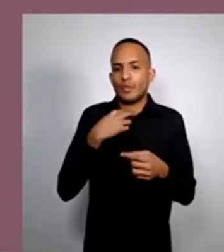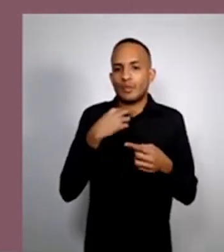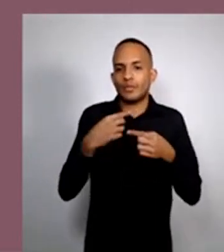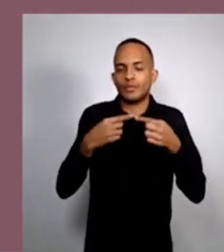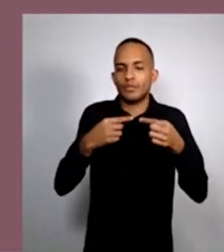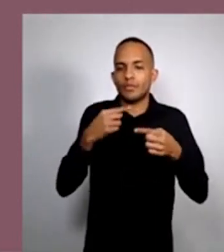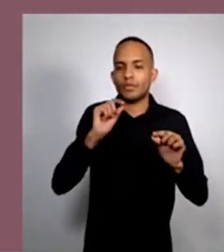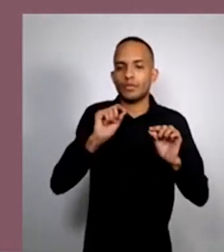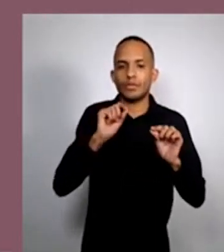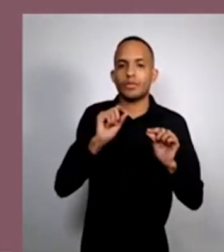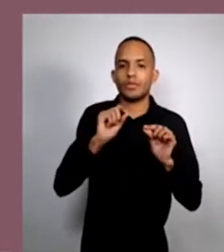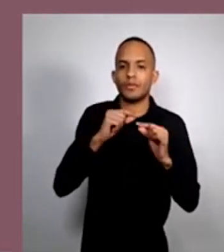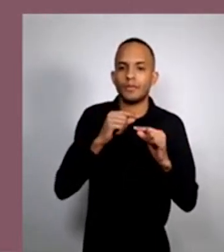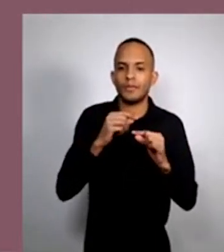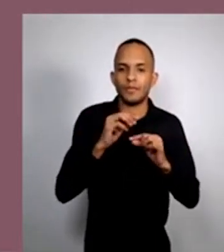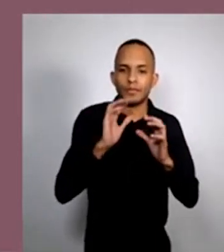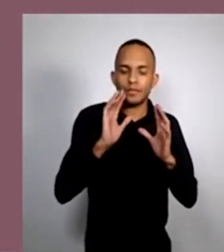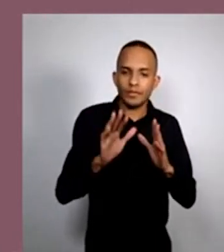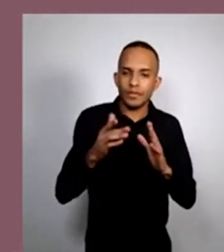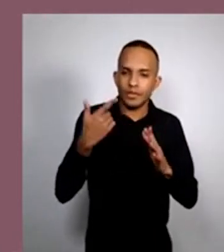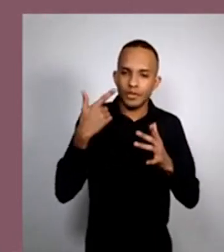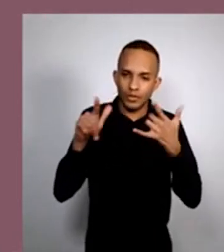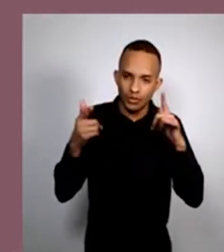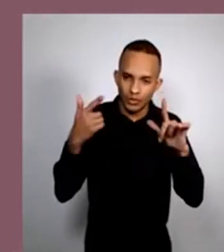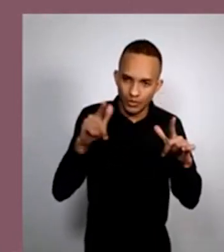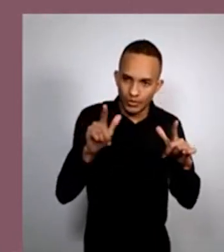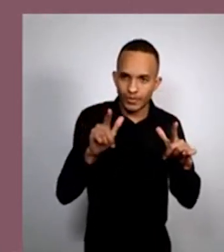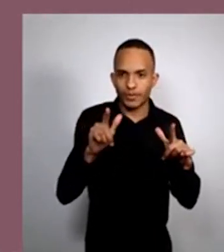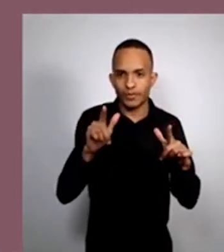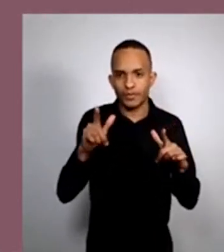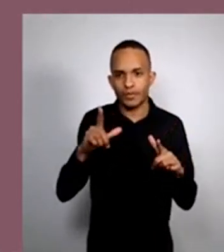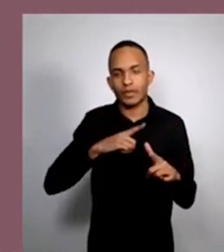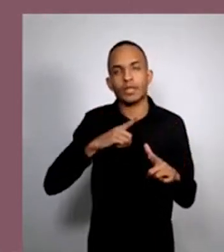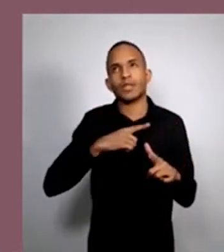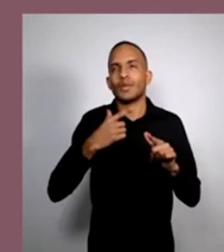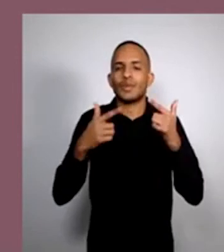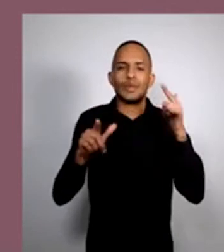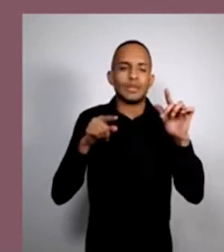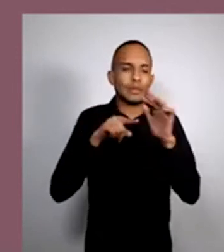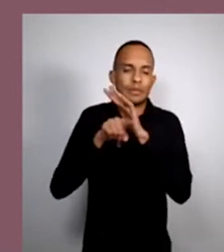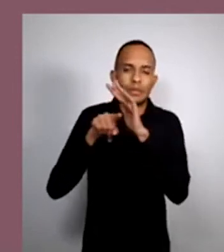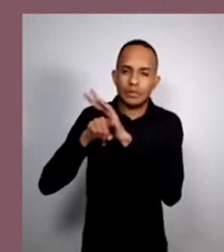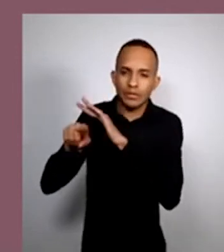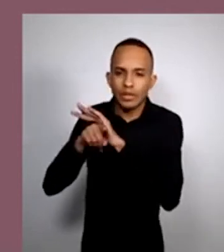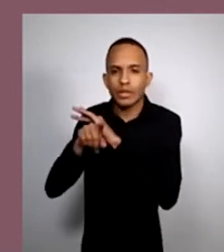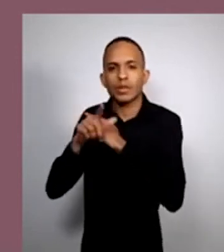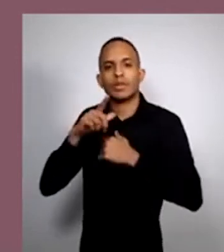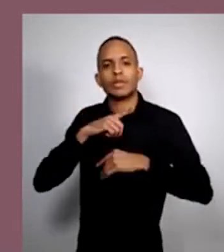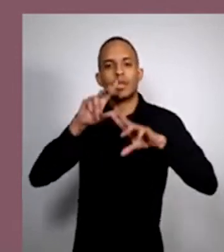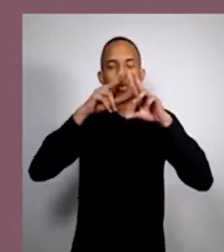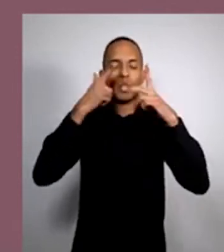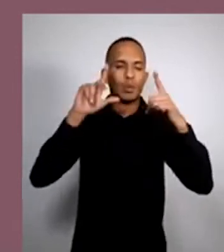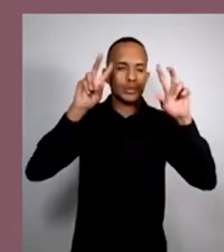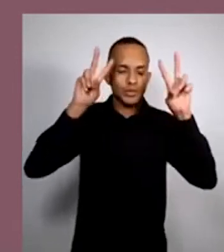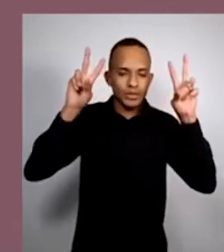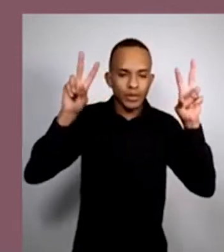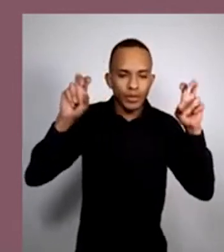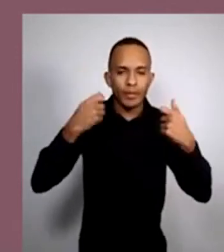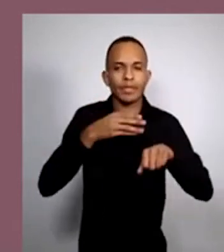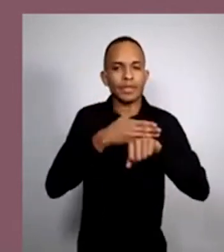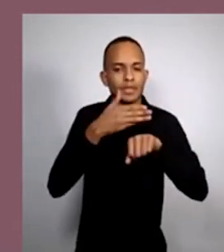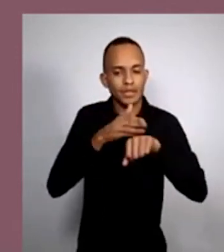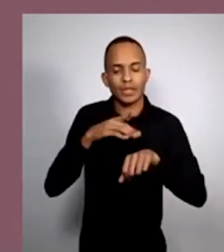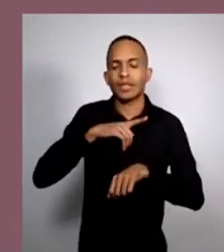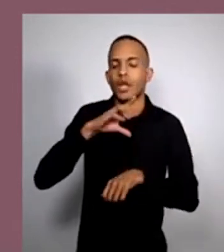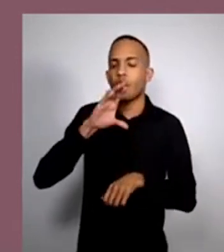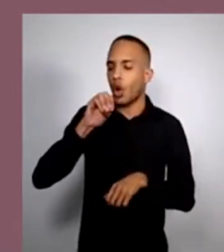mais, esse é um ponto que a gente tem que passar já para outra fase, a gente tem que mais questionar isso, tem que ter medidas reparatórias, tem que ter cotas e tem que ter no